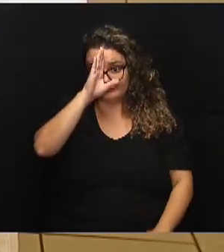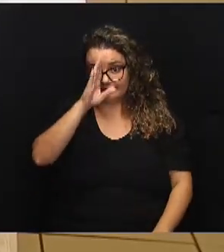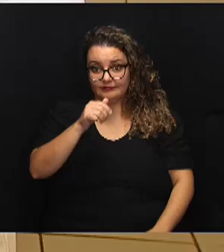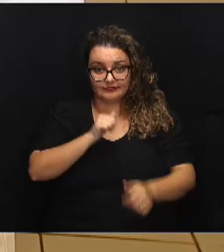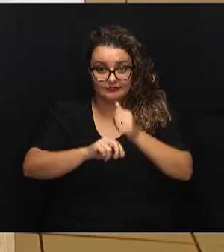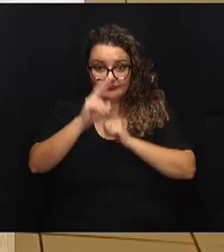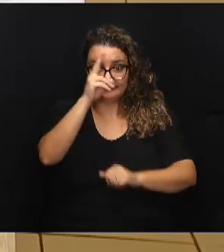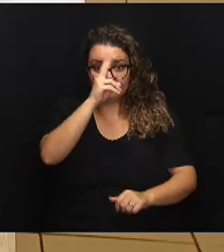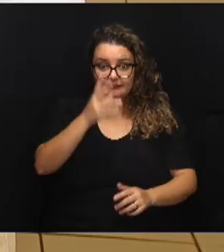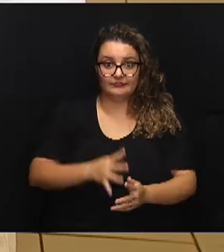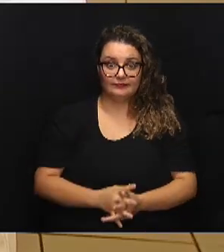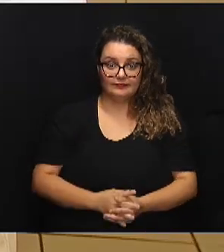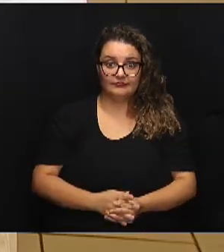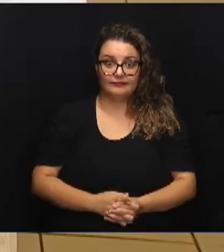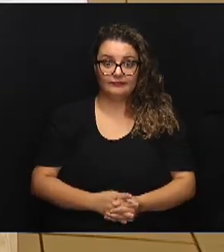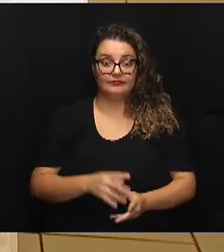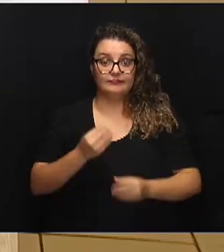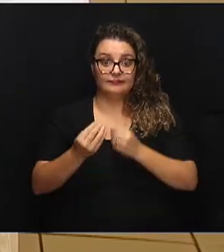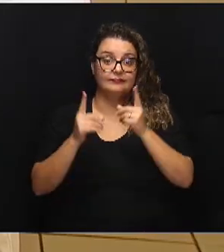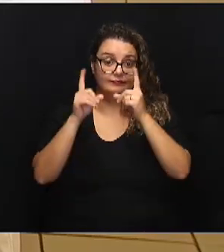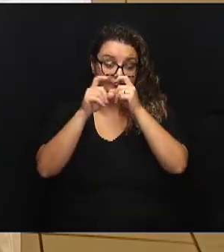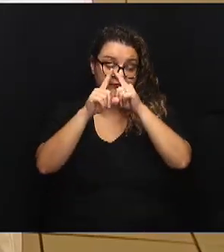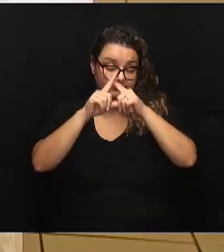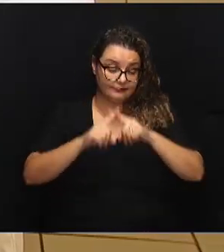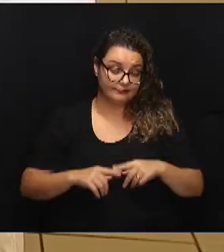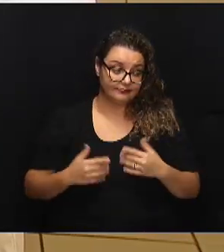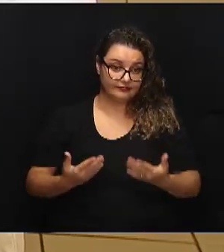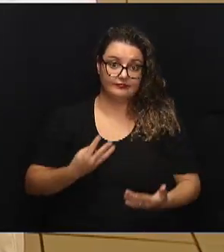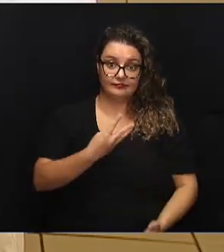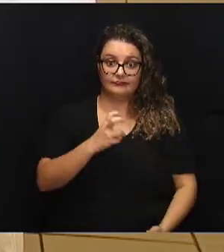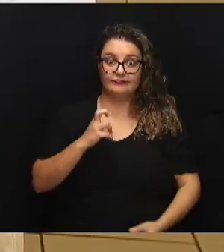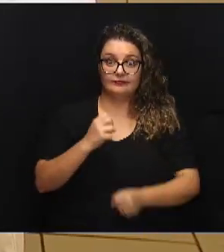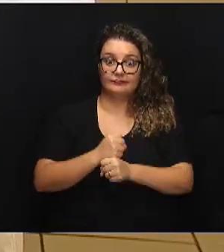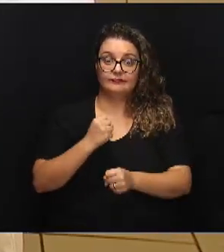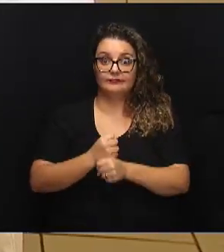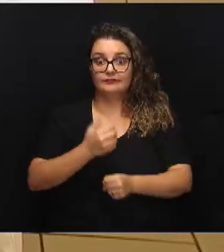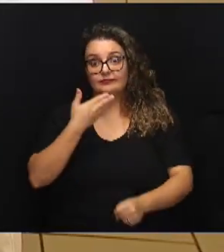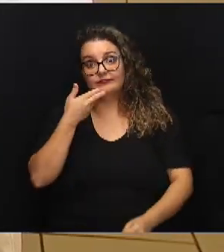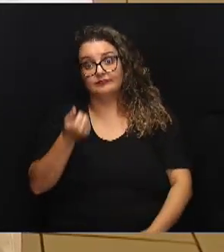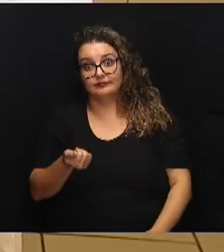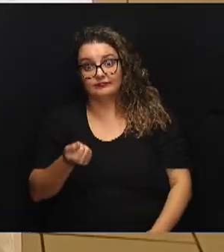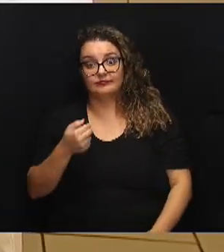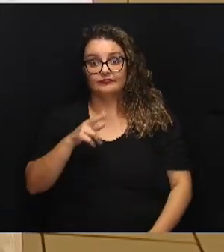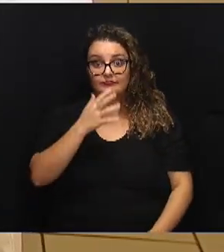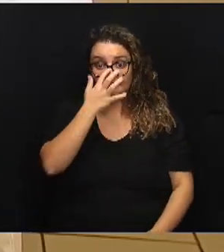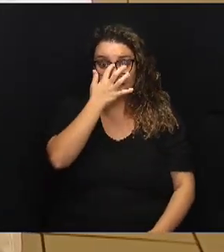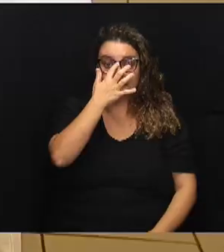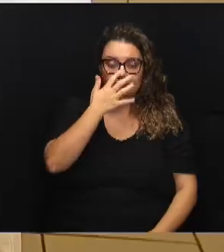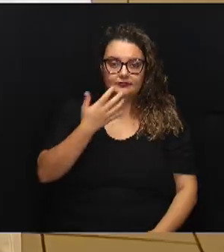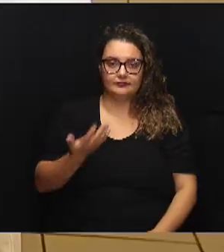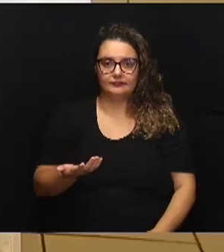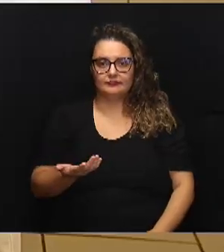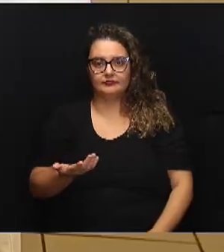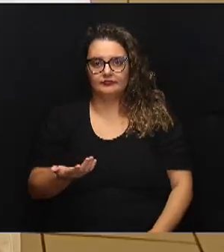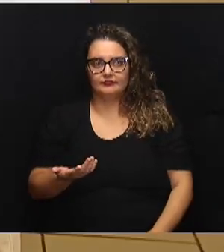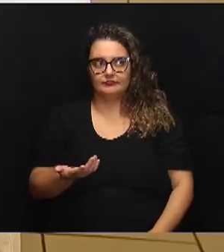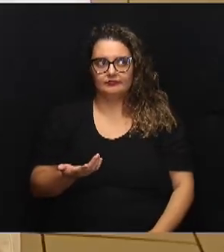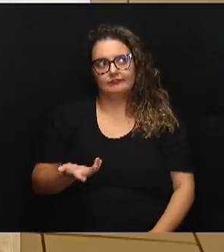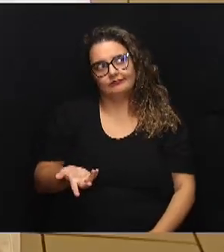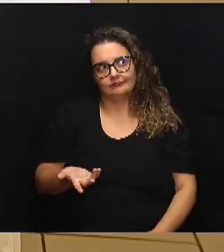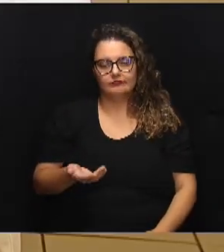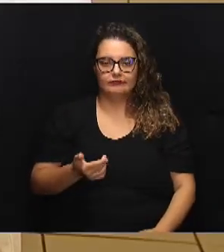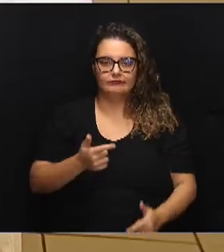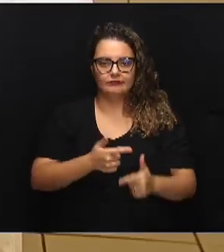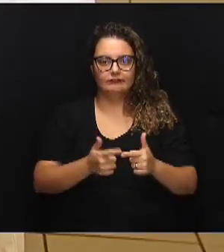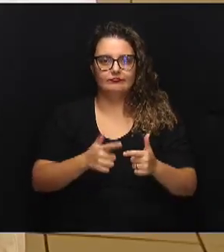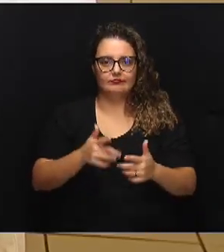né? Como é que é esse desafio hoje? Nesses 35 anos isso melhorou ou isso tem se tornado um problema